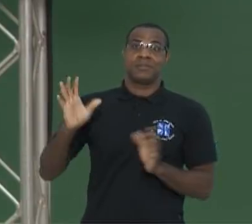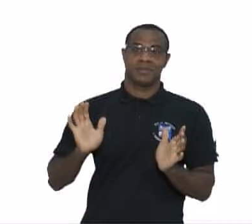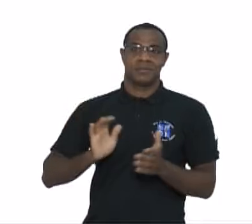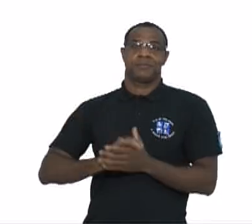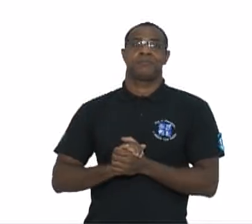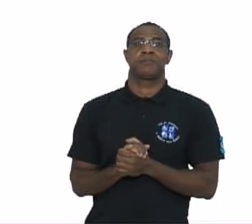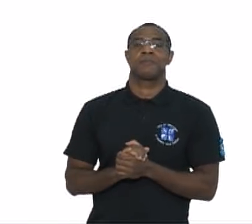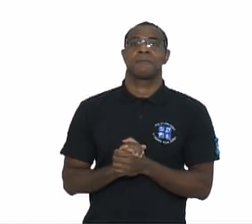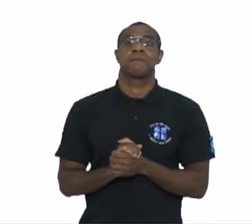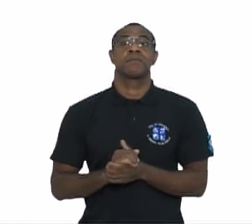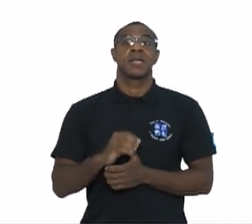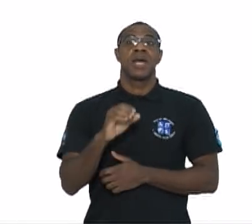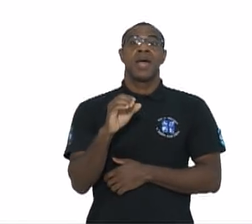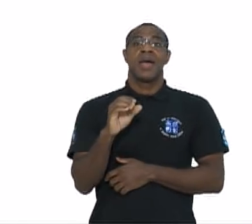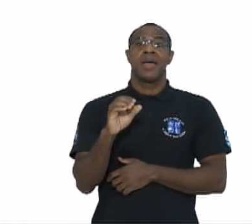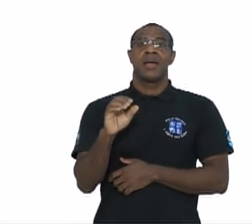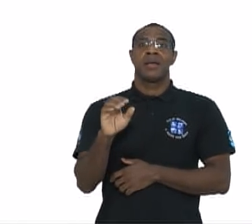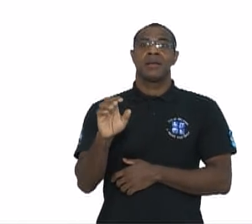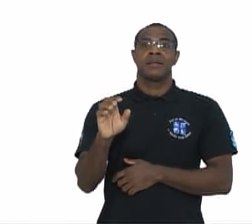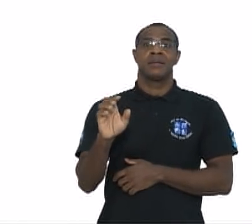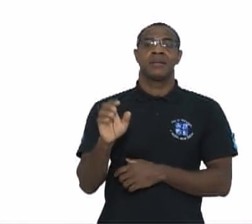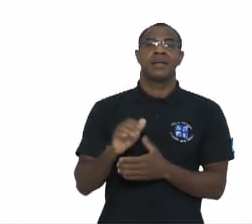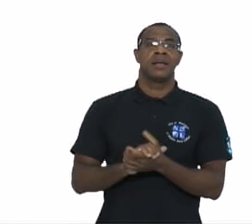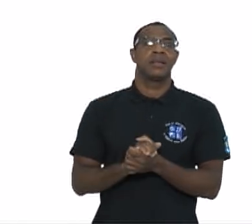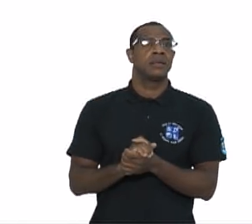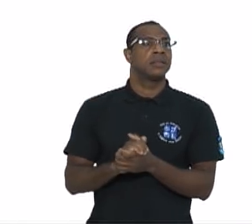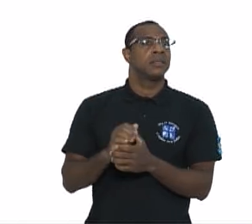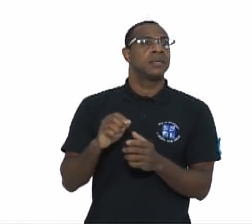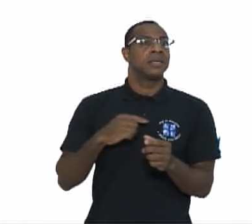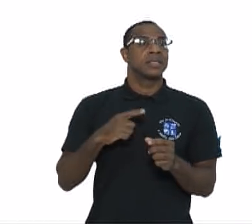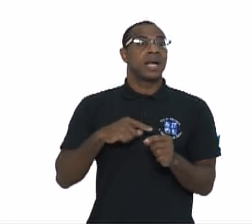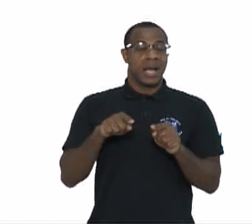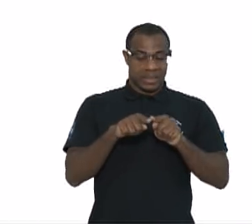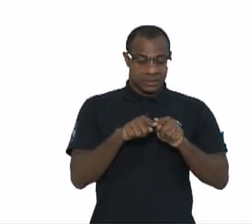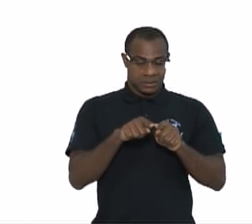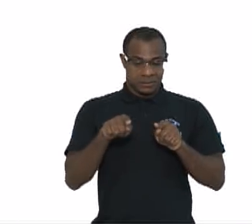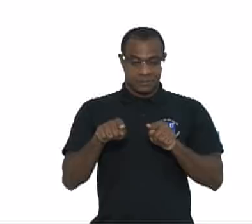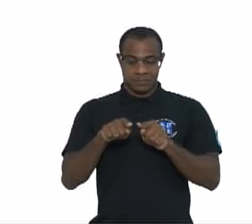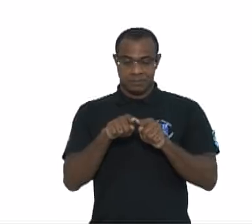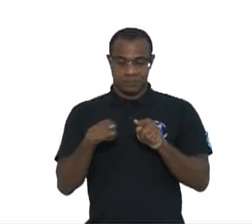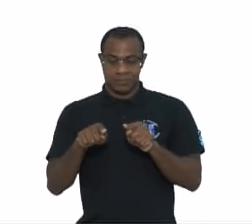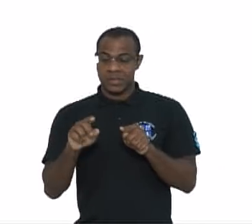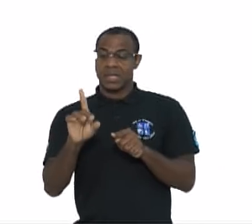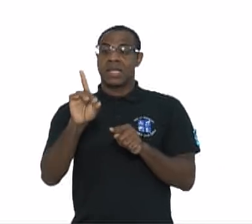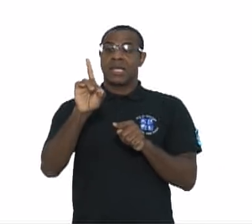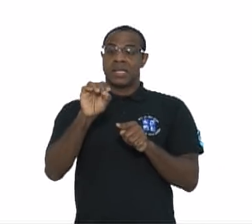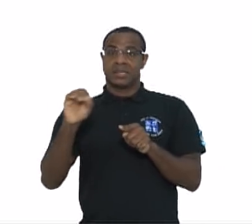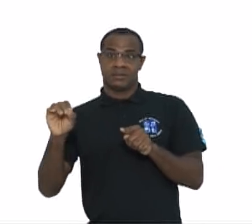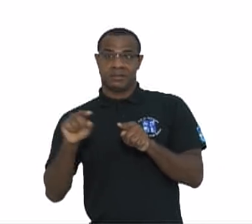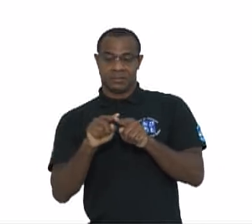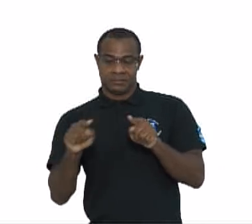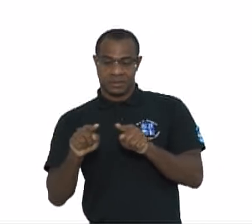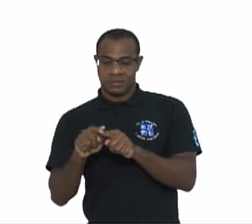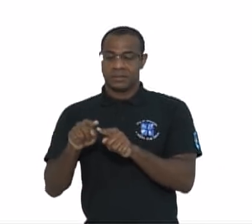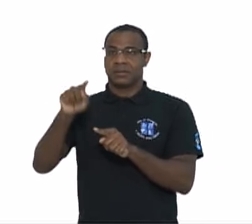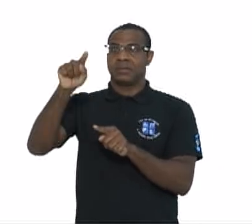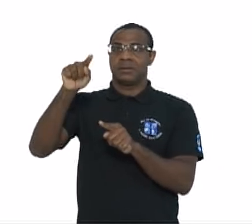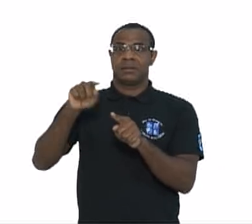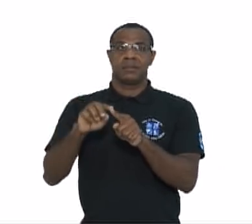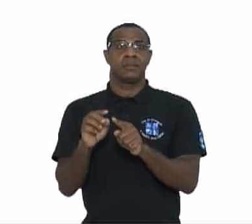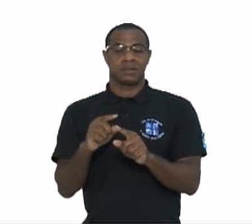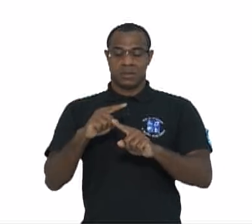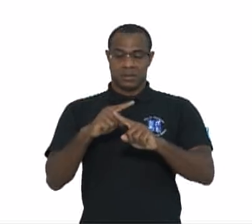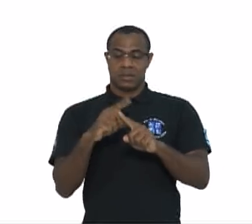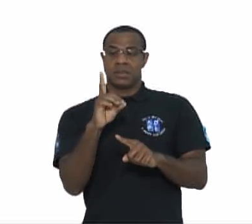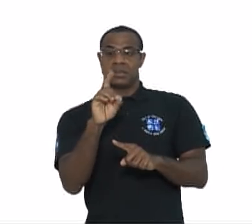O hectômetro é uma medida que tem 100 metros, né? 100 vezes 100 vezes 100 vai dar